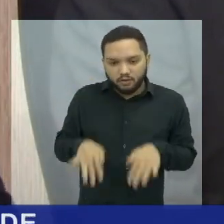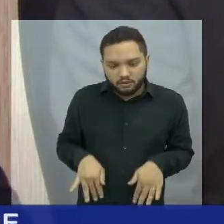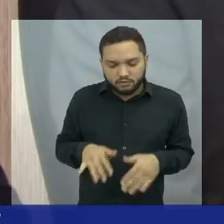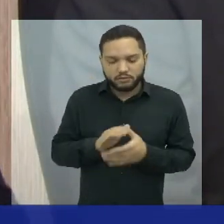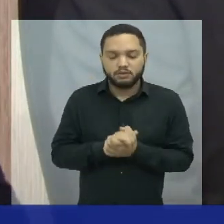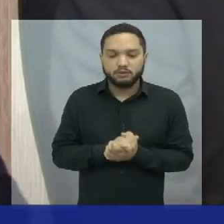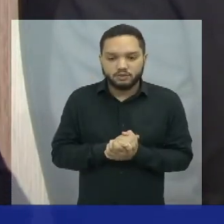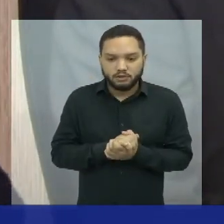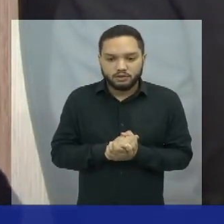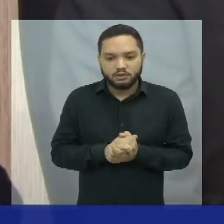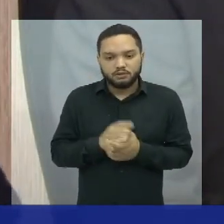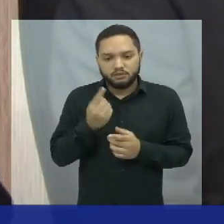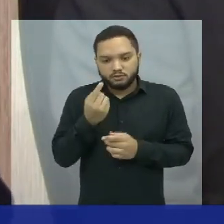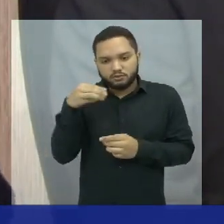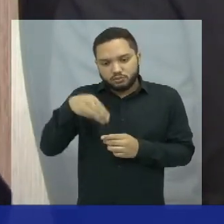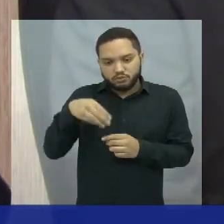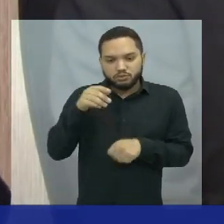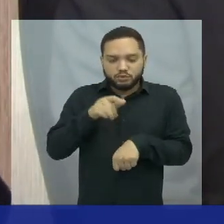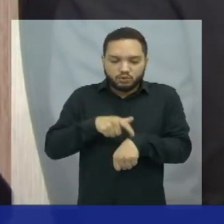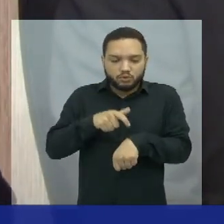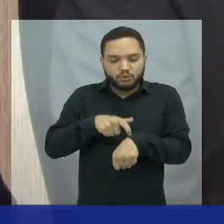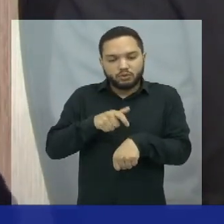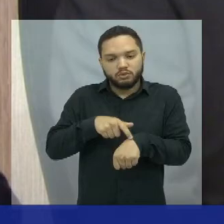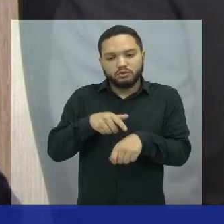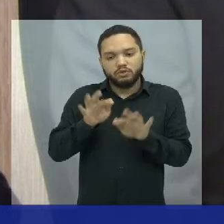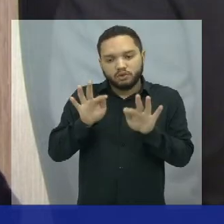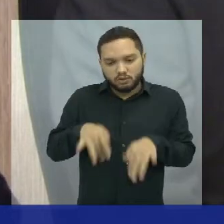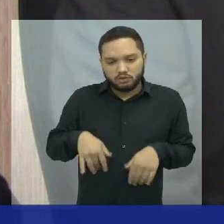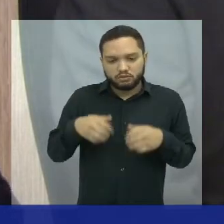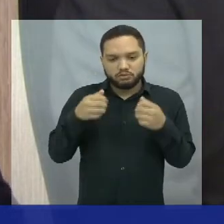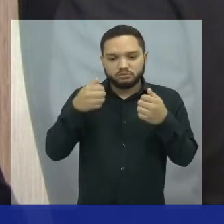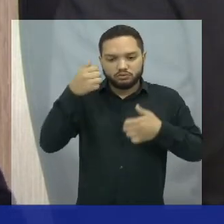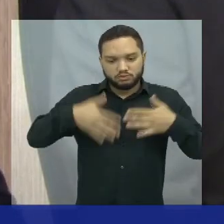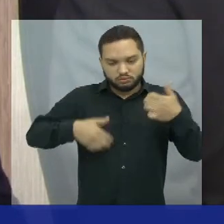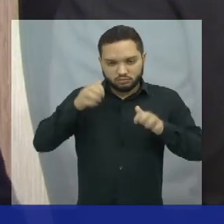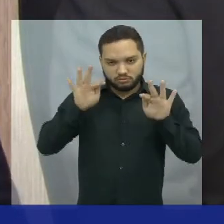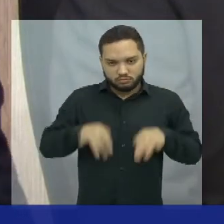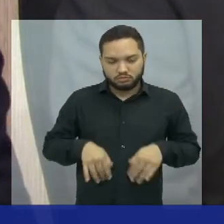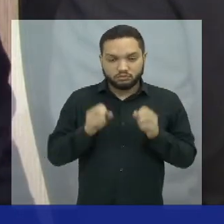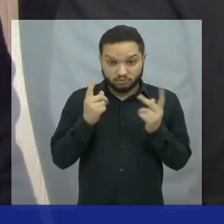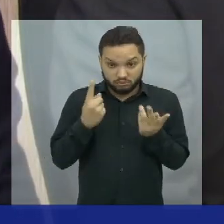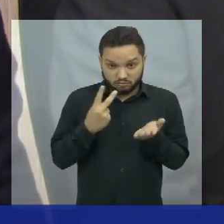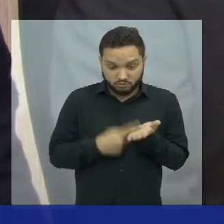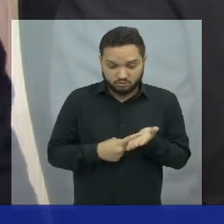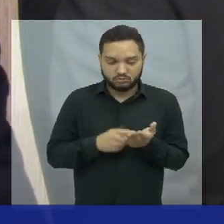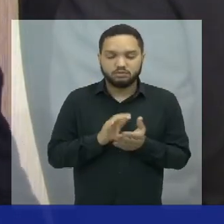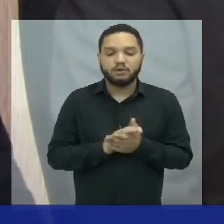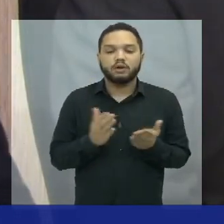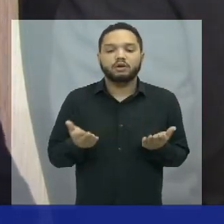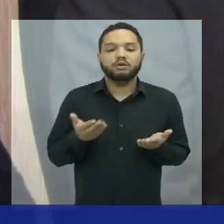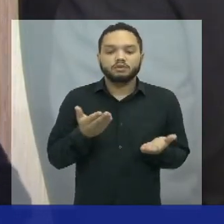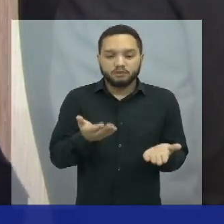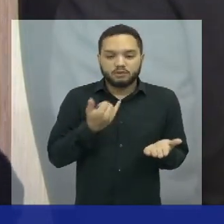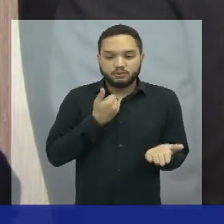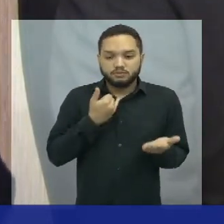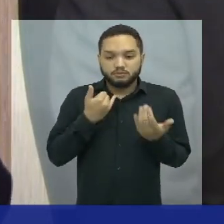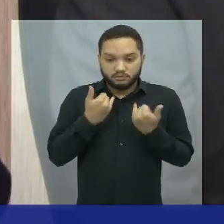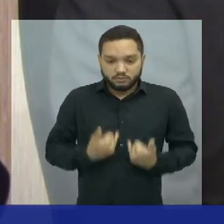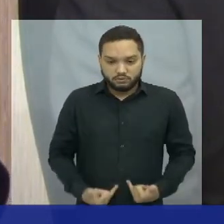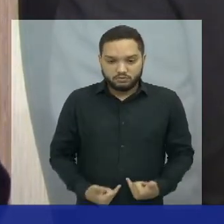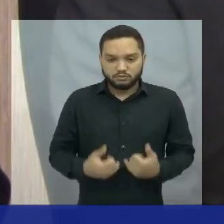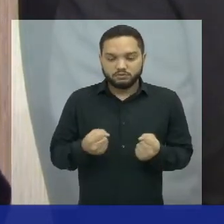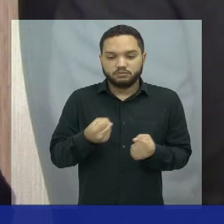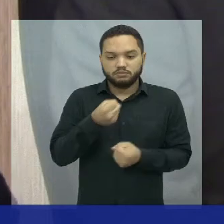usando, e aí ele terá 1 minuto ou um pouco mais para concluir sua fala. Ok, pessoal? Combinado? Bom, vereador Jorge Pinheiro, Vossa Excelência pode